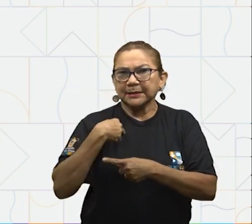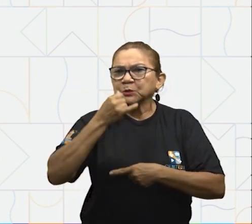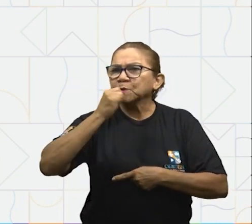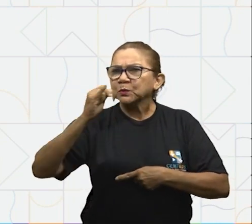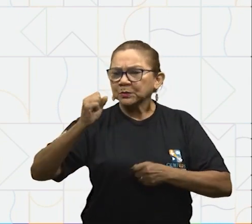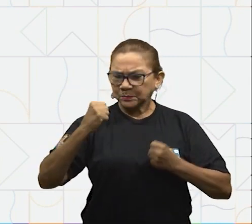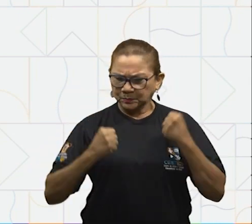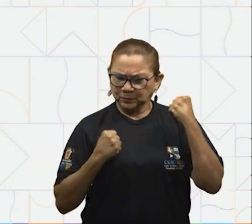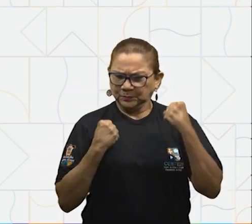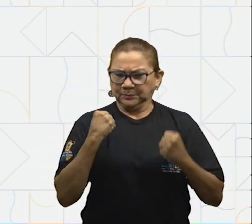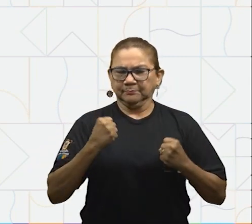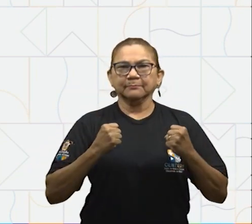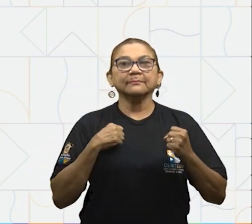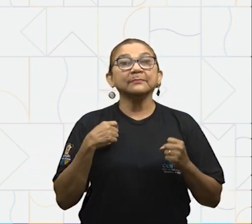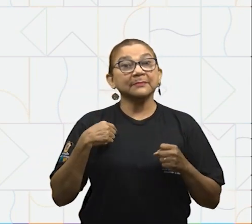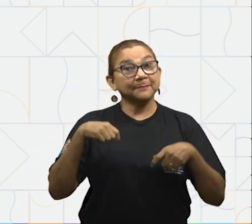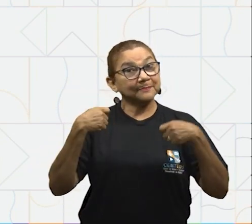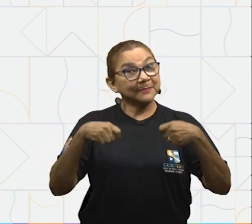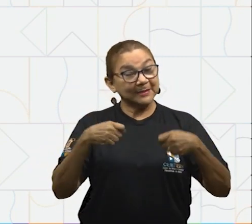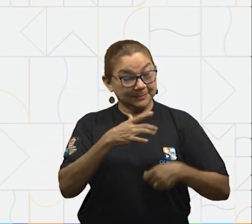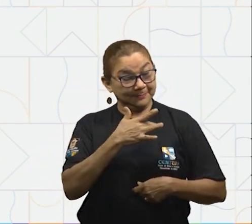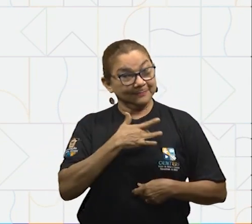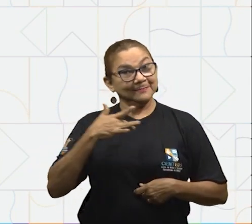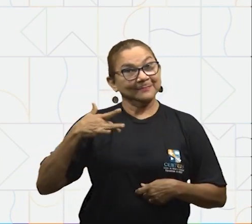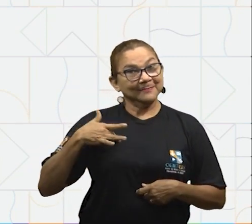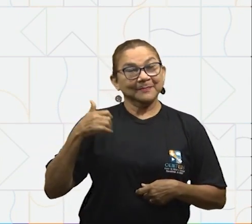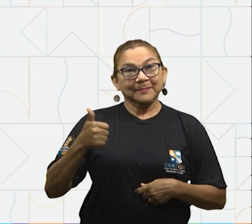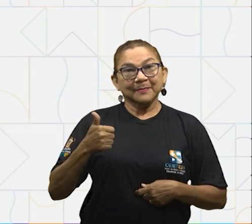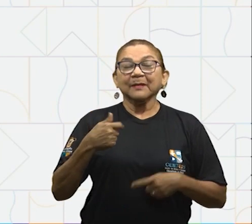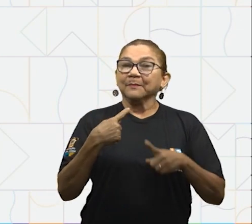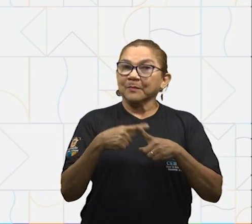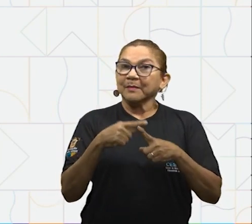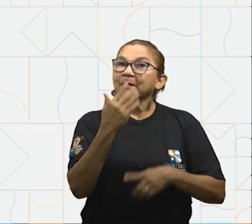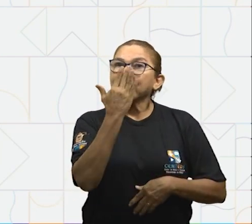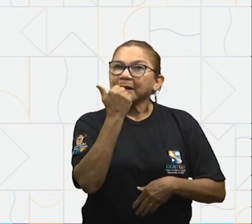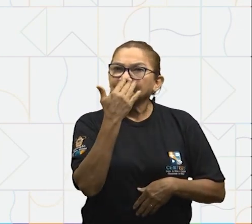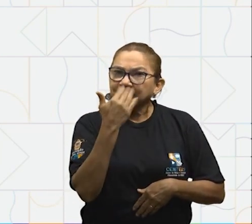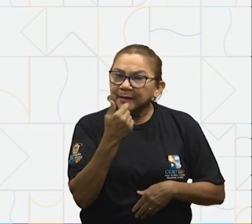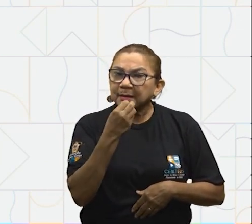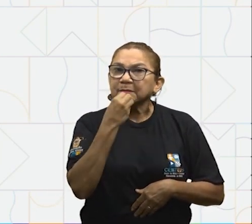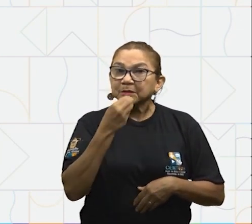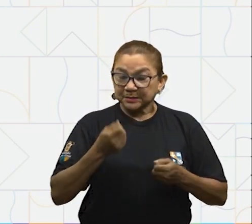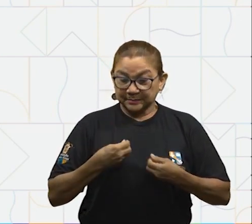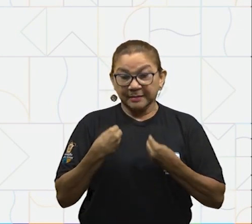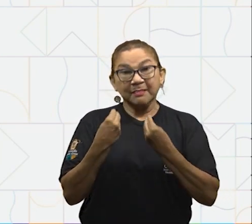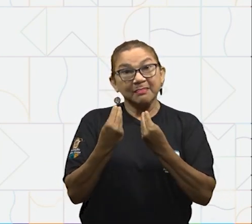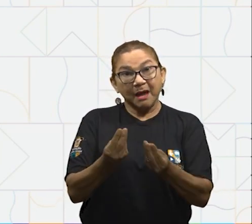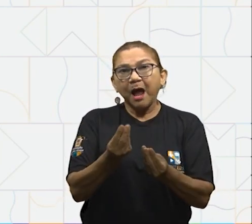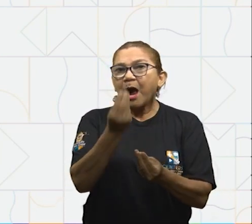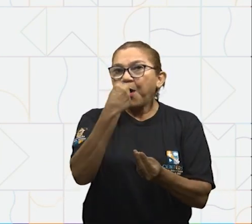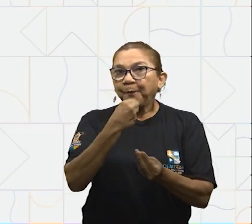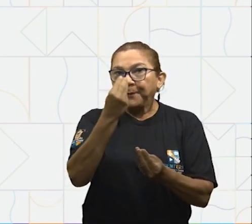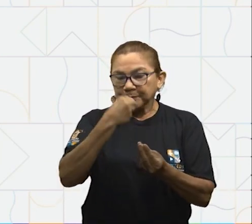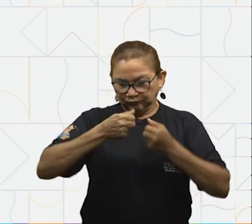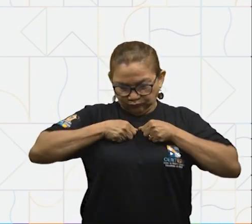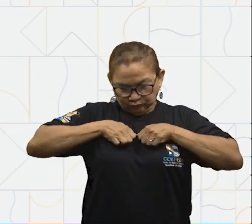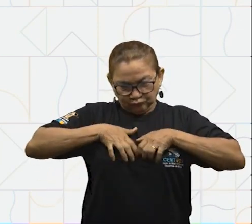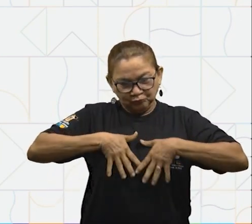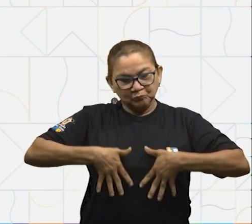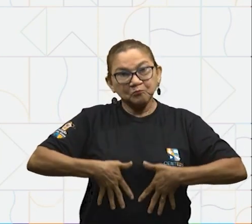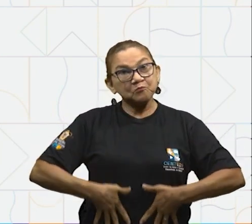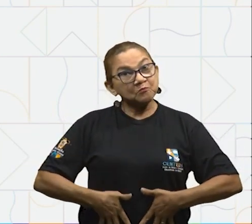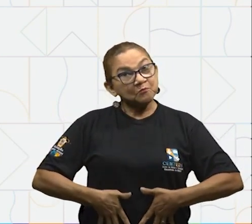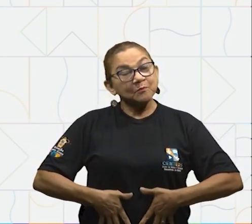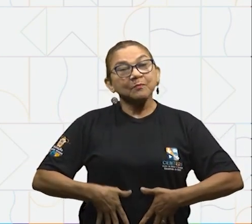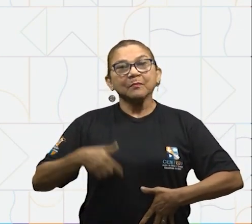nos manter com saúde. Pois os alimentos nos proporcionam nutrientes. Os nutrientes presentes nos alimentos